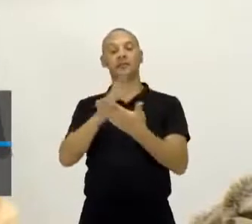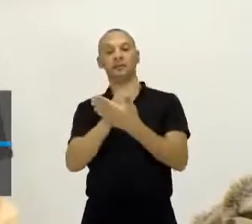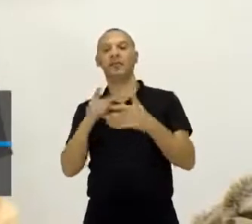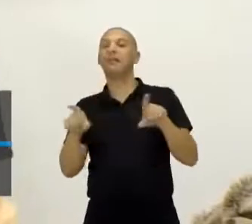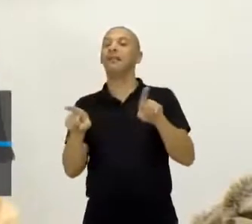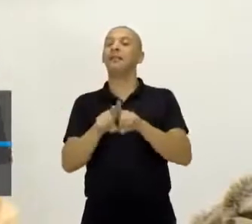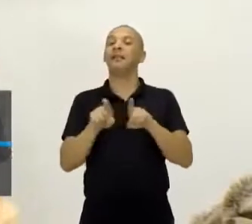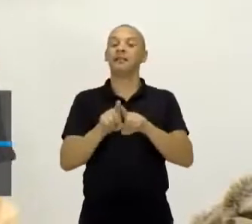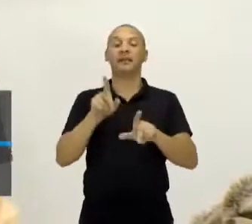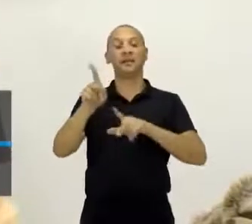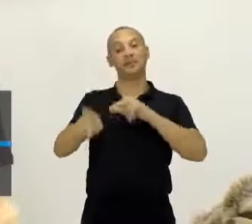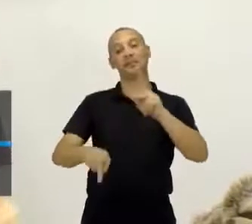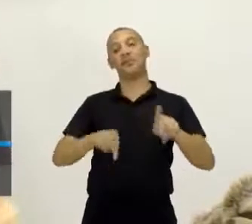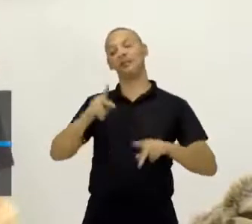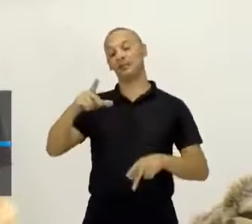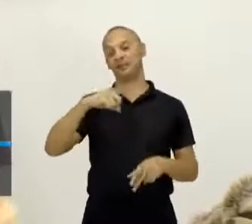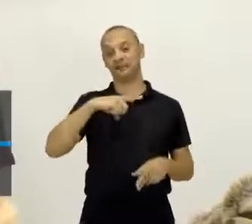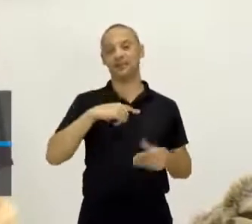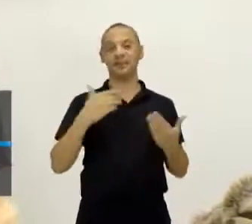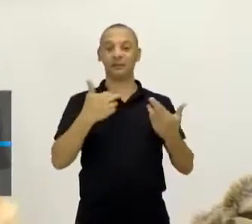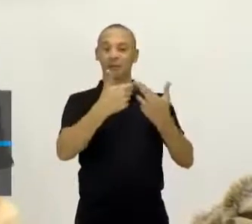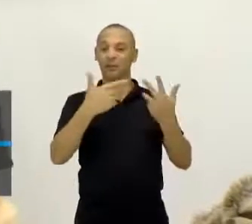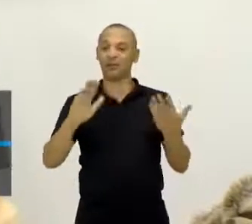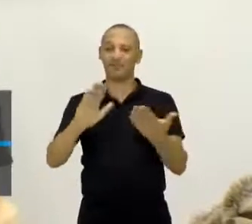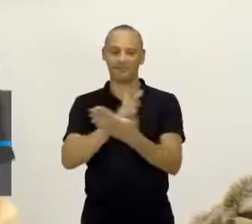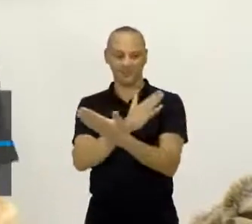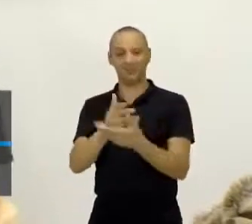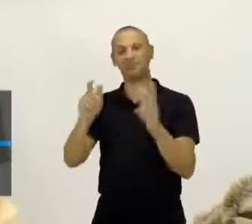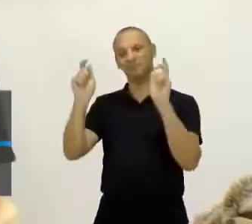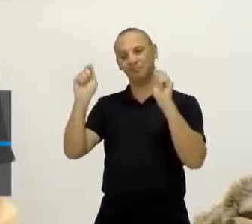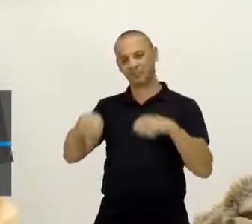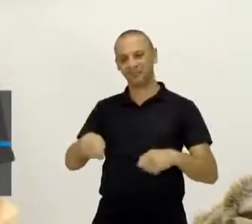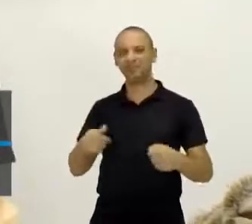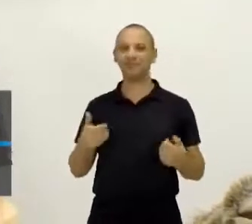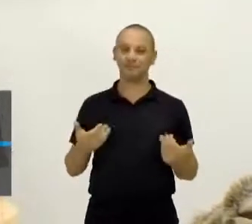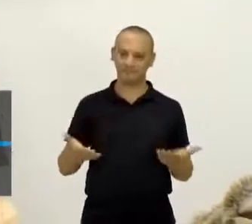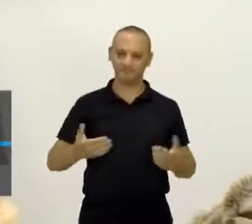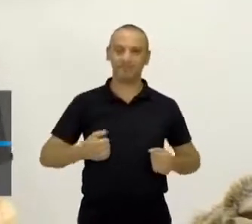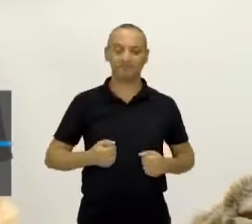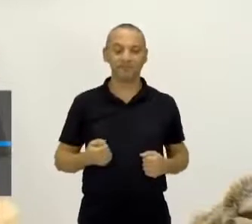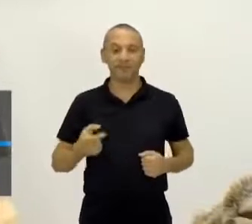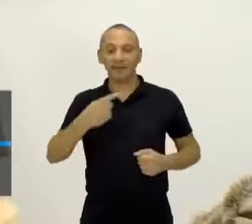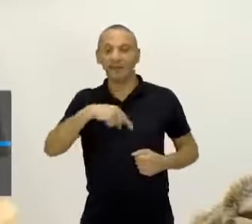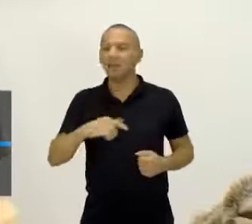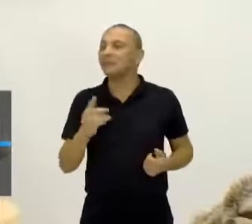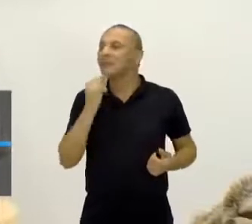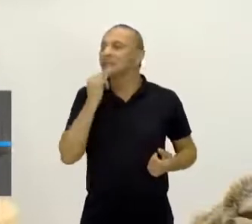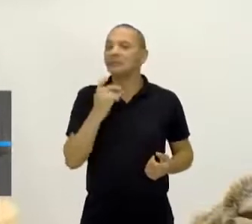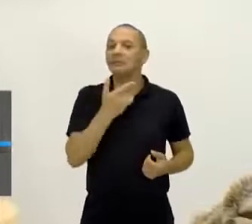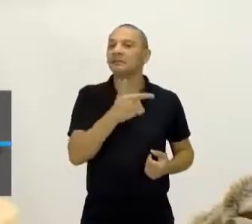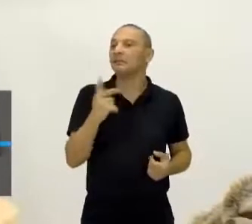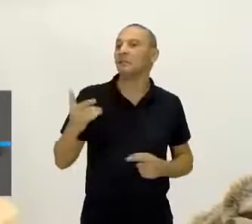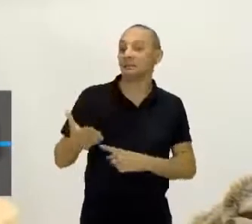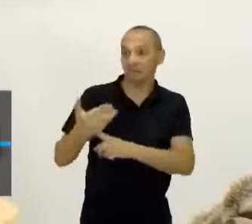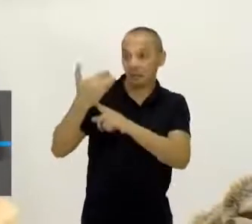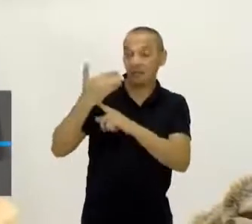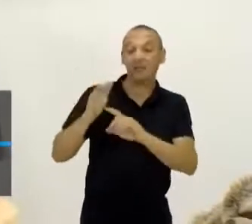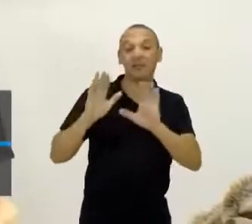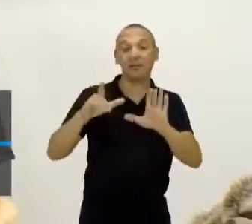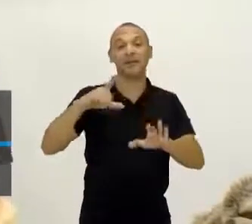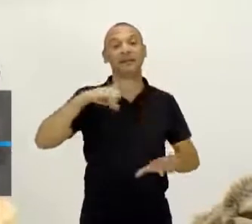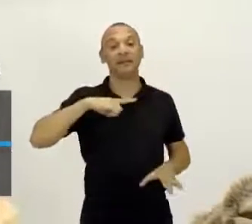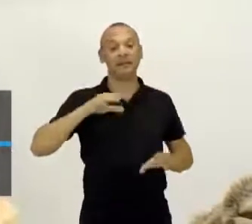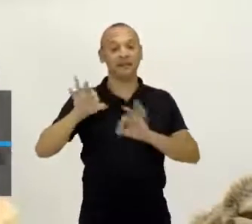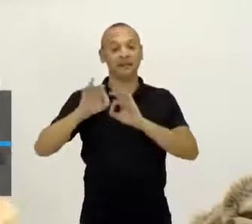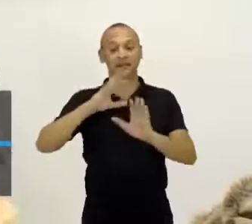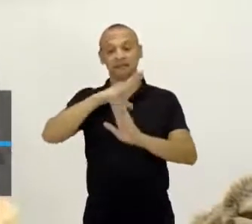também da população. Então, algumas coisas nós podemos fazer já. Ainda que a gente não tenha toda a tecnologia, mas já temos a parte